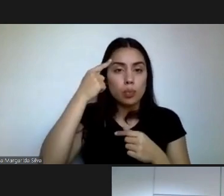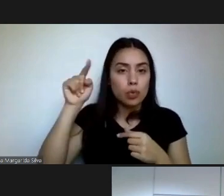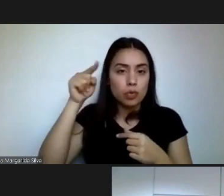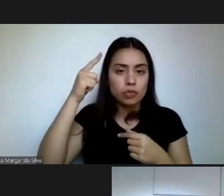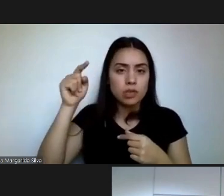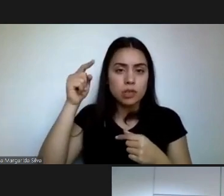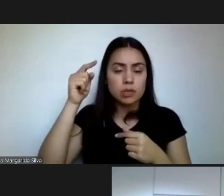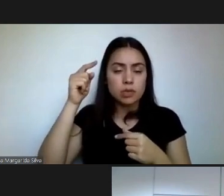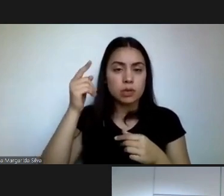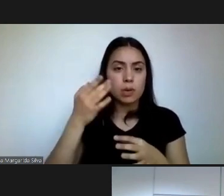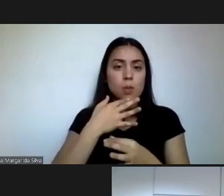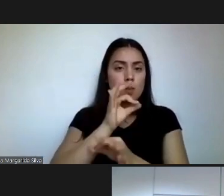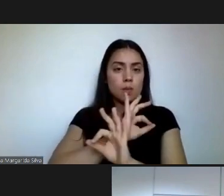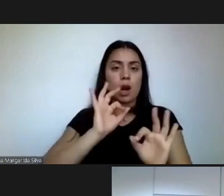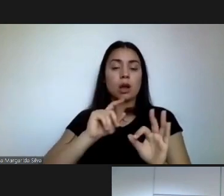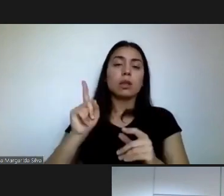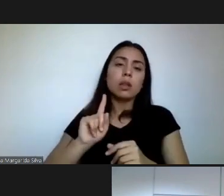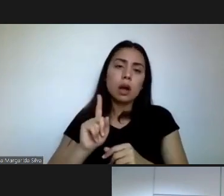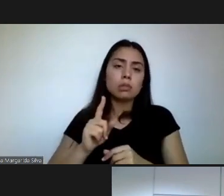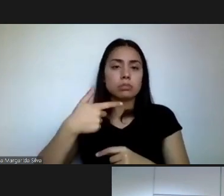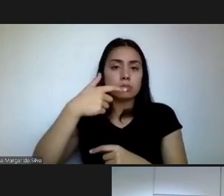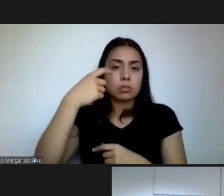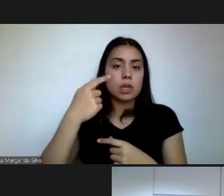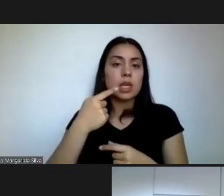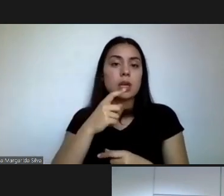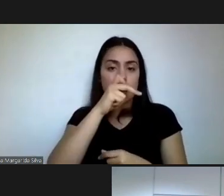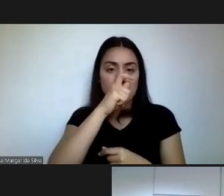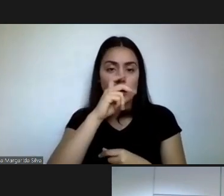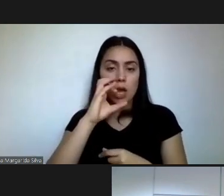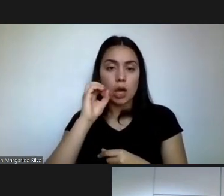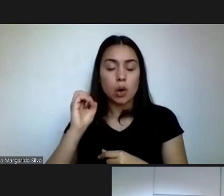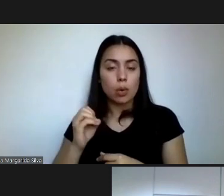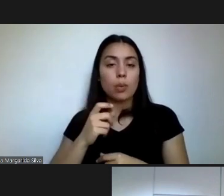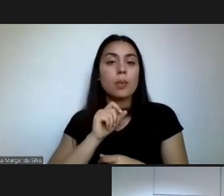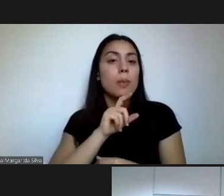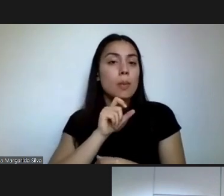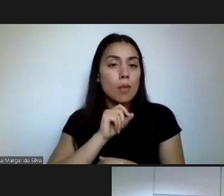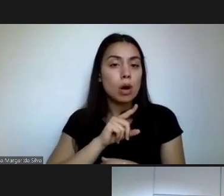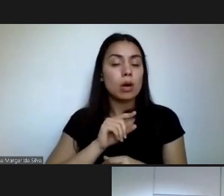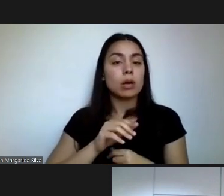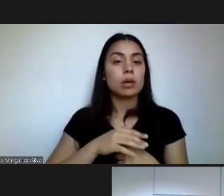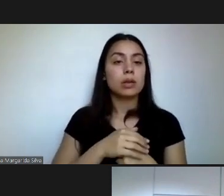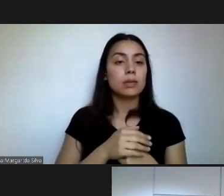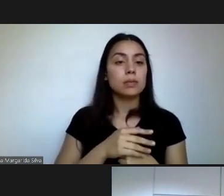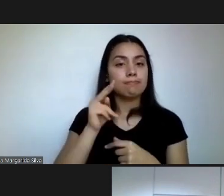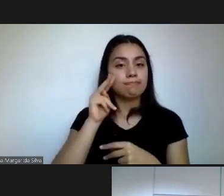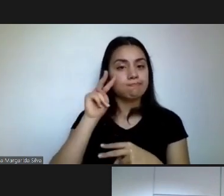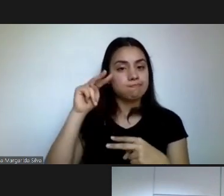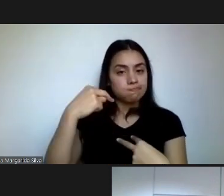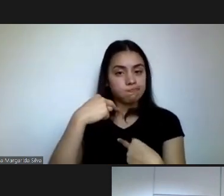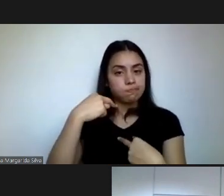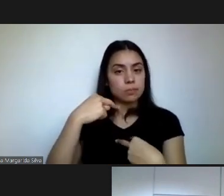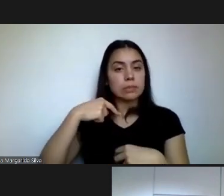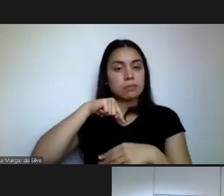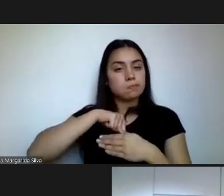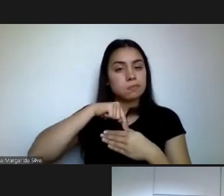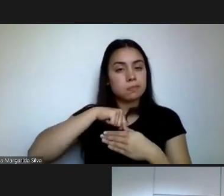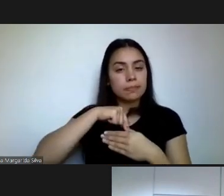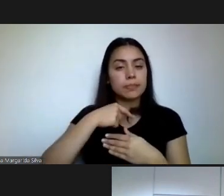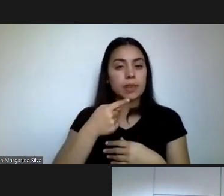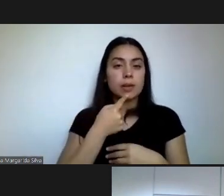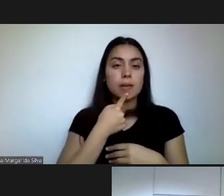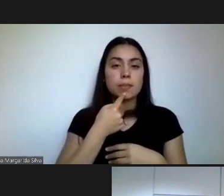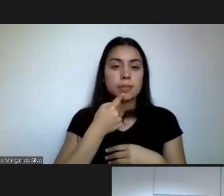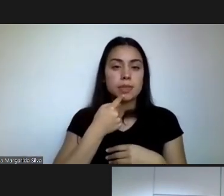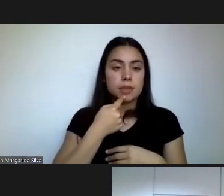são pessoas, não é? Como qualquer outra pessoa, e que também estão a fazer esse trabalho de casa, não é? De reflexão e de olhar para dentro para poderem trabalhar